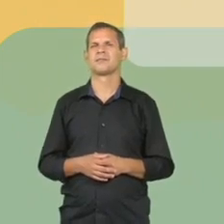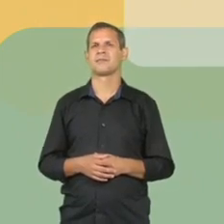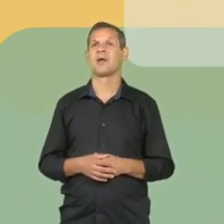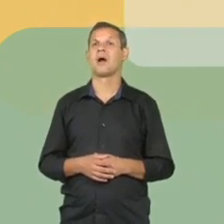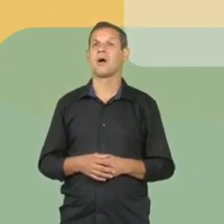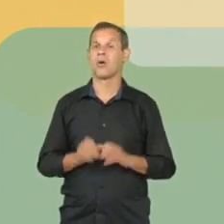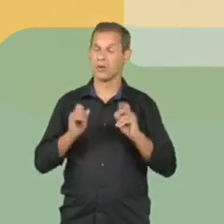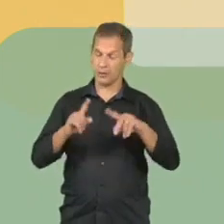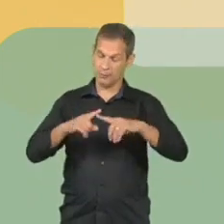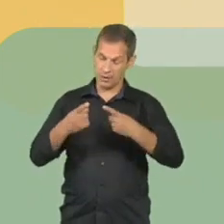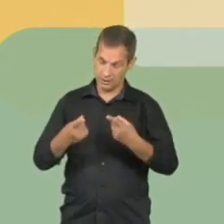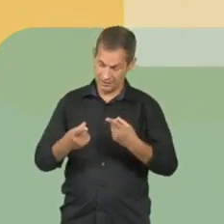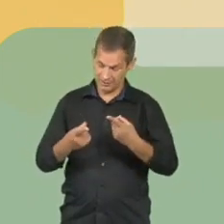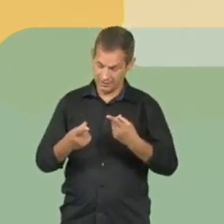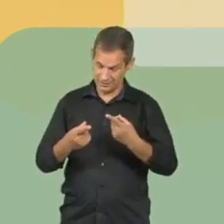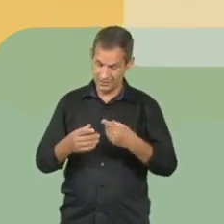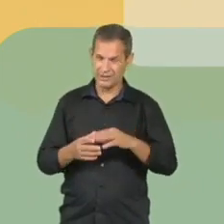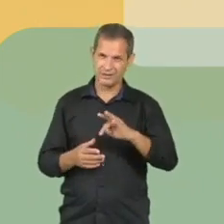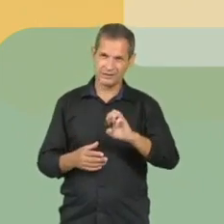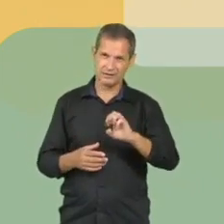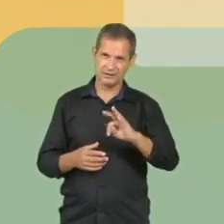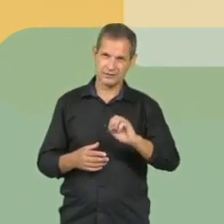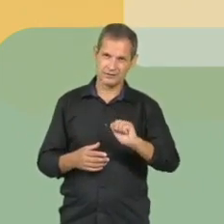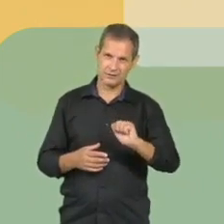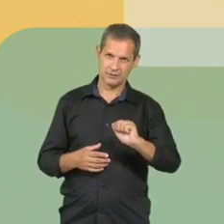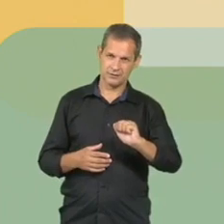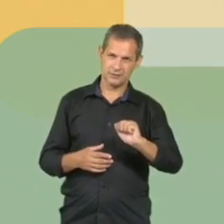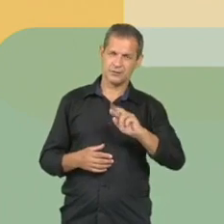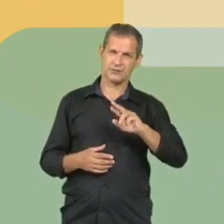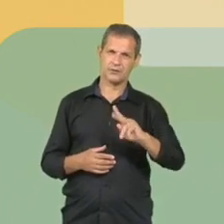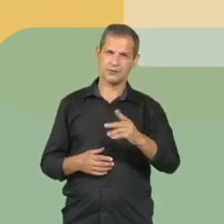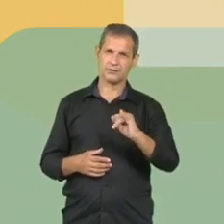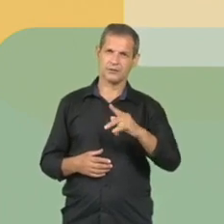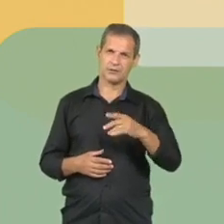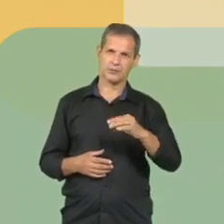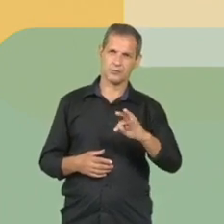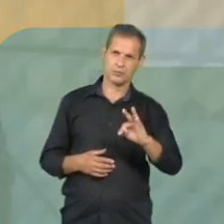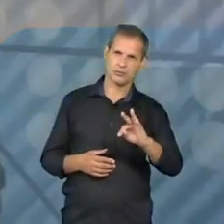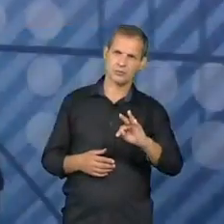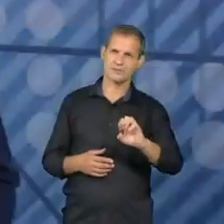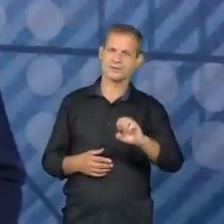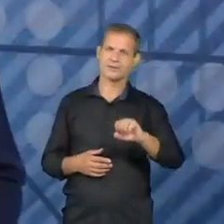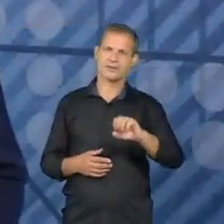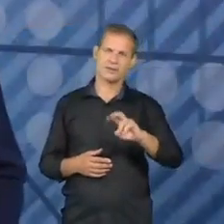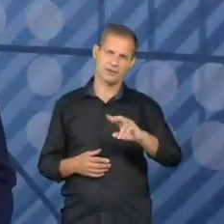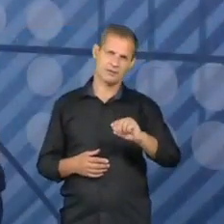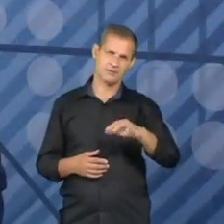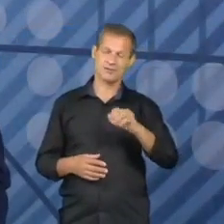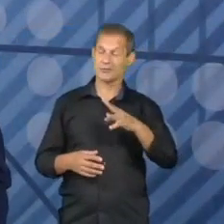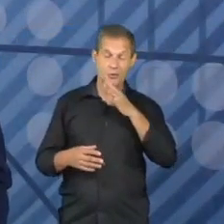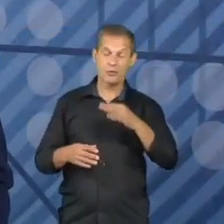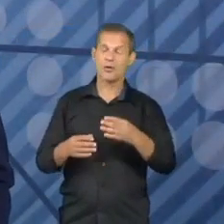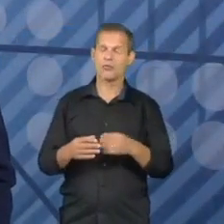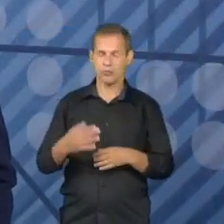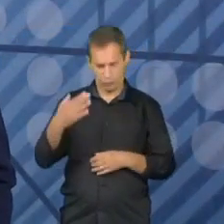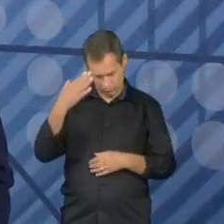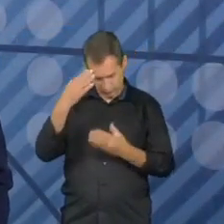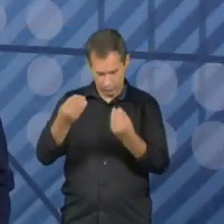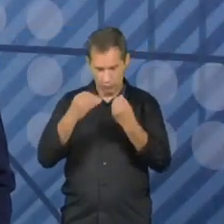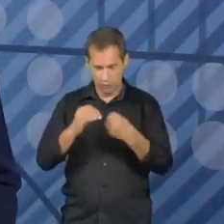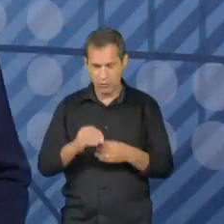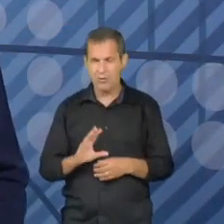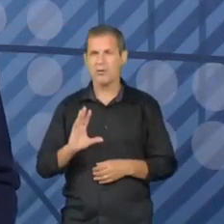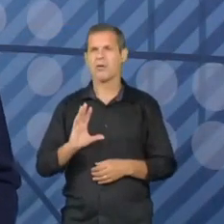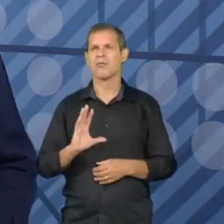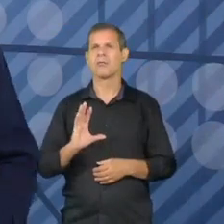Muito bem, testar a hipótese aqui em que a variância ela é desconhecida. Tá, vamos entender como isso vai